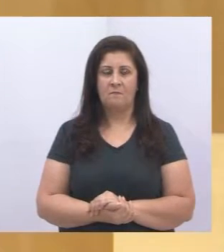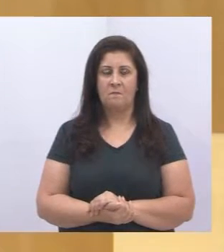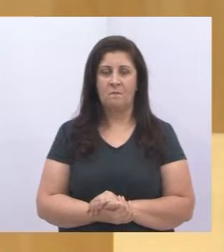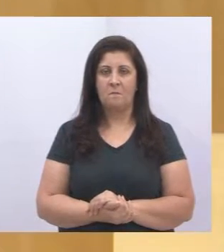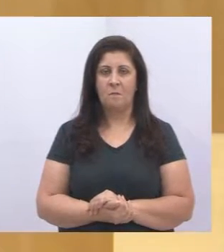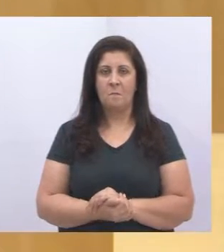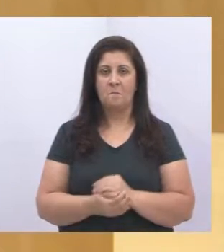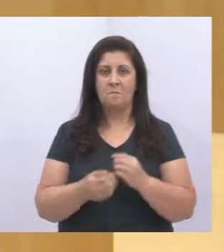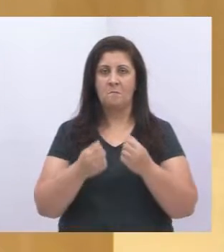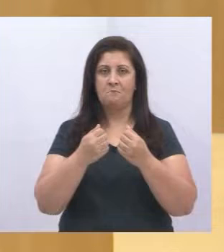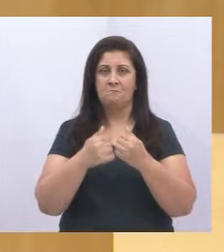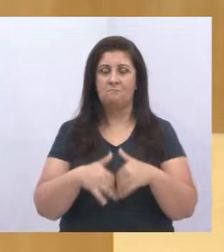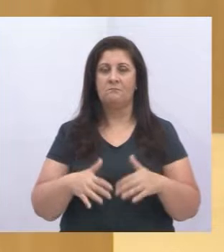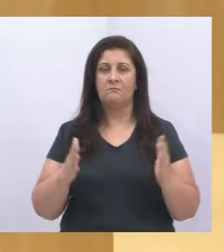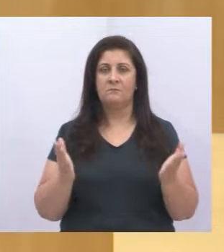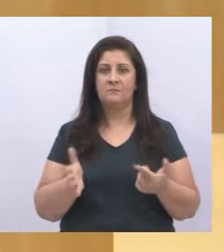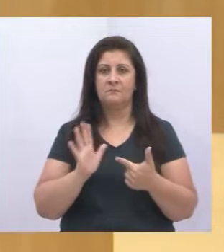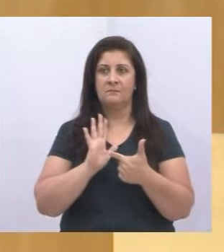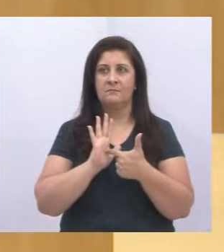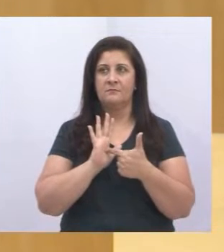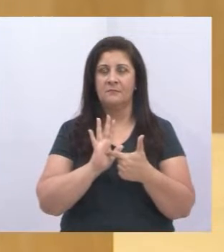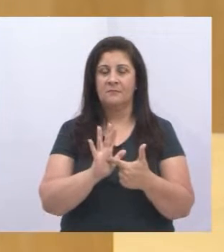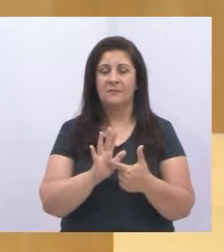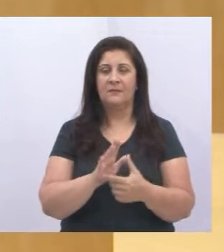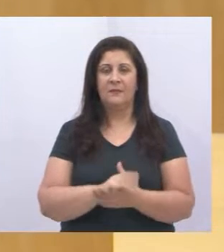Bom, agora eu gostaria que colocasse